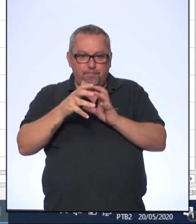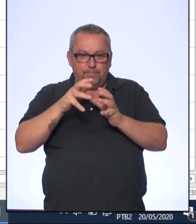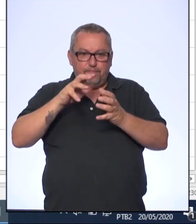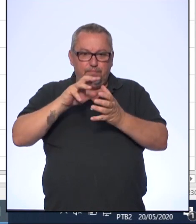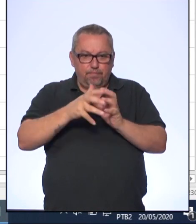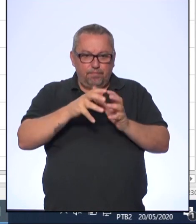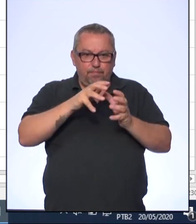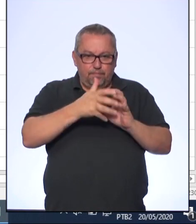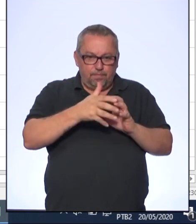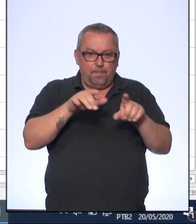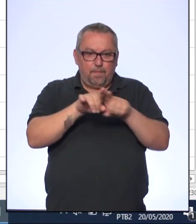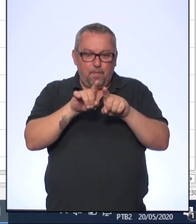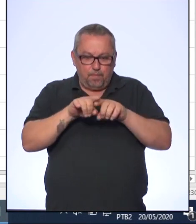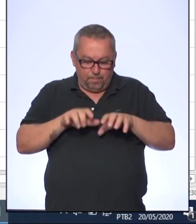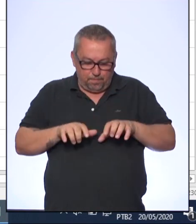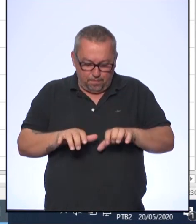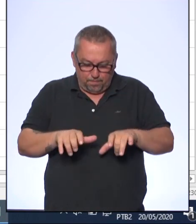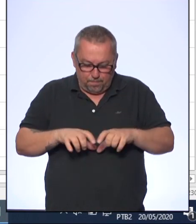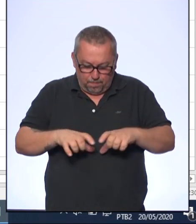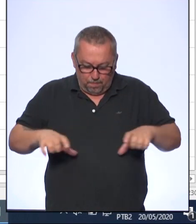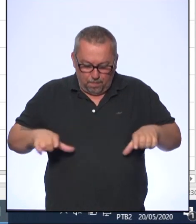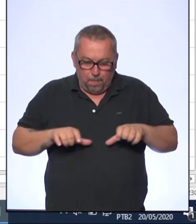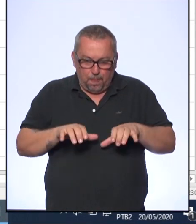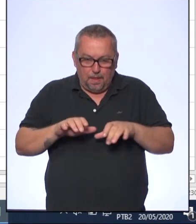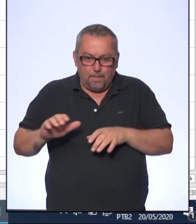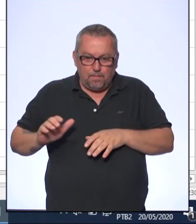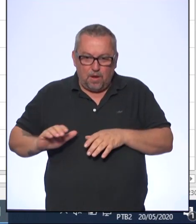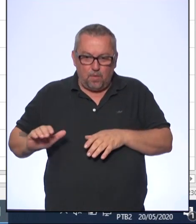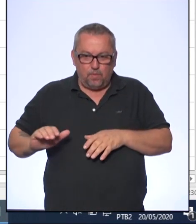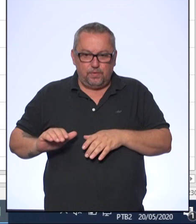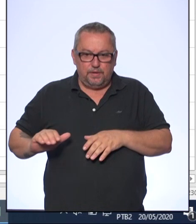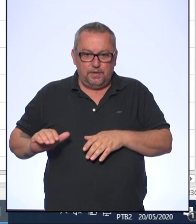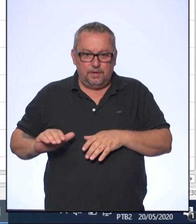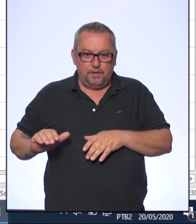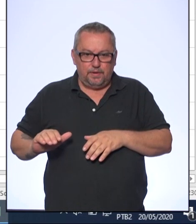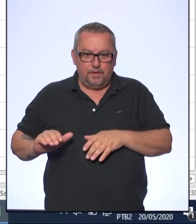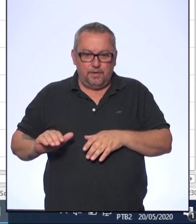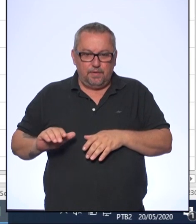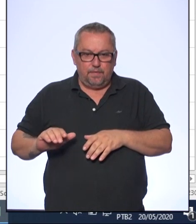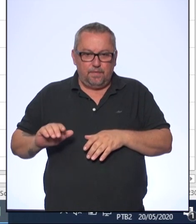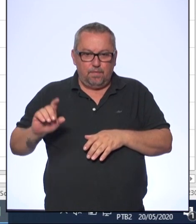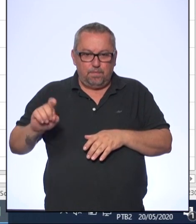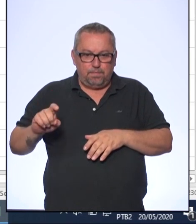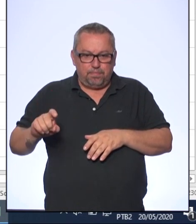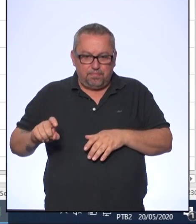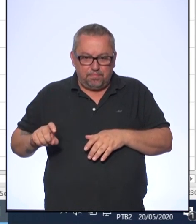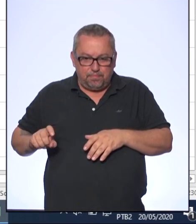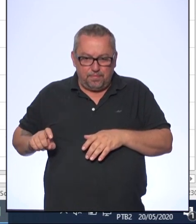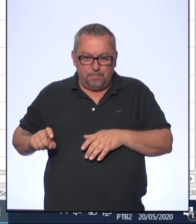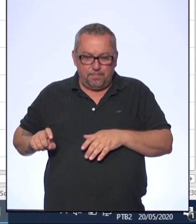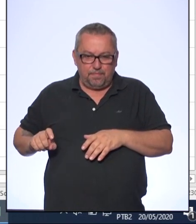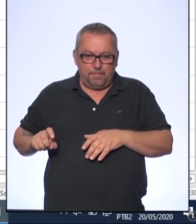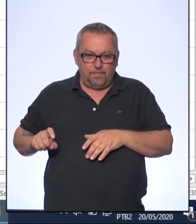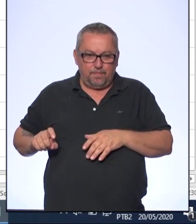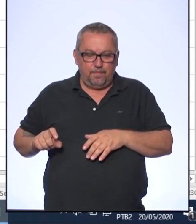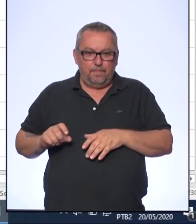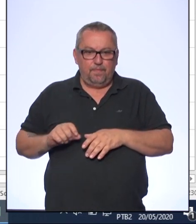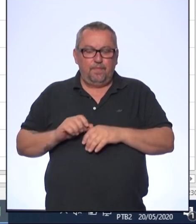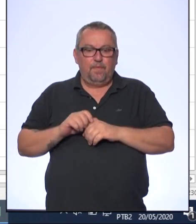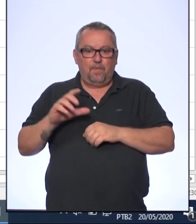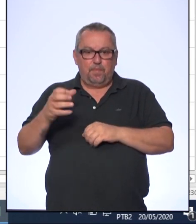num teclado aí que vocês tenham, né, nós temos o mouse, nós vamos selecionar essas duas colunas. Ó.